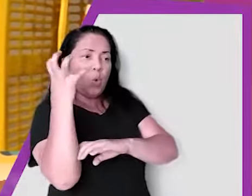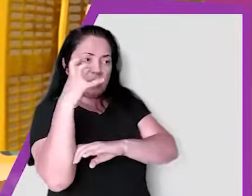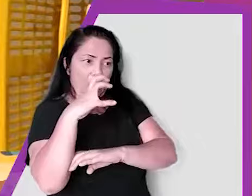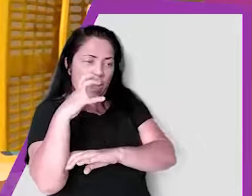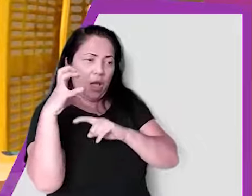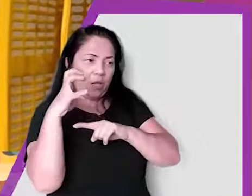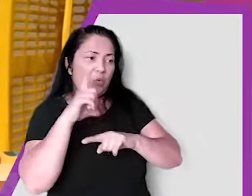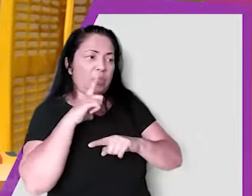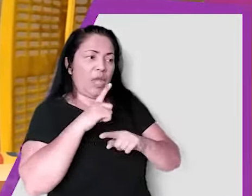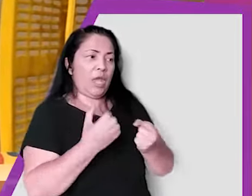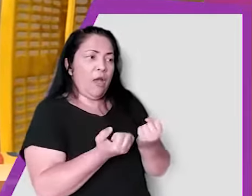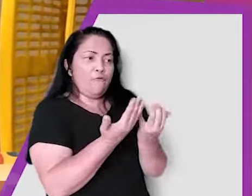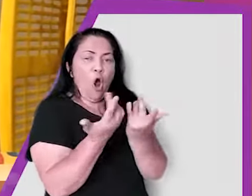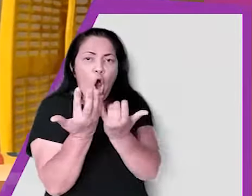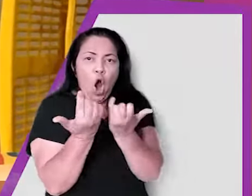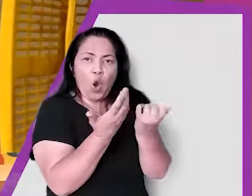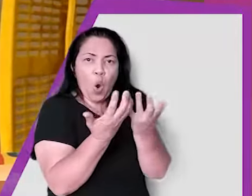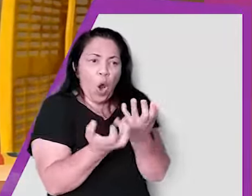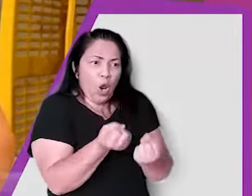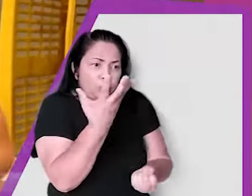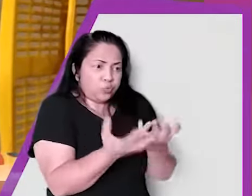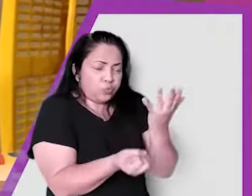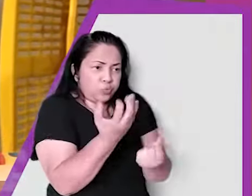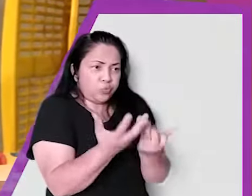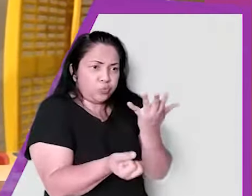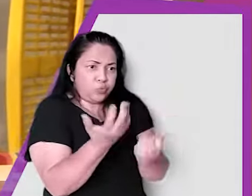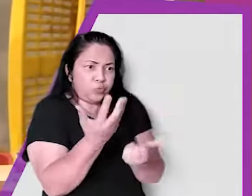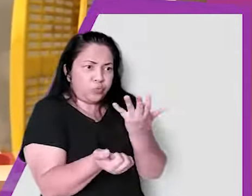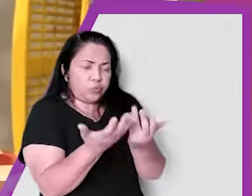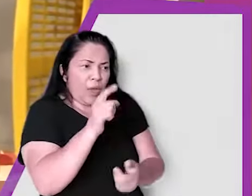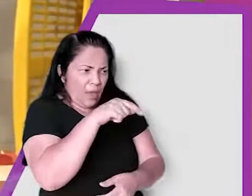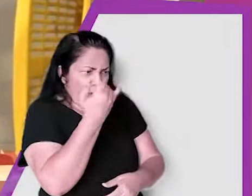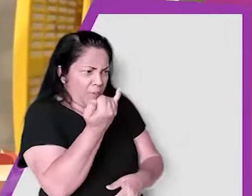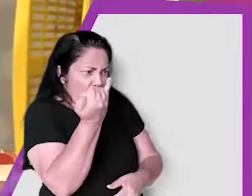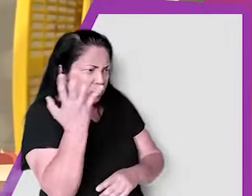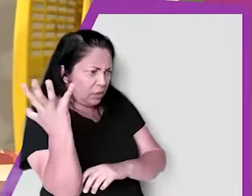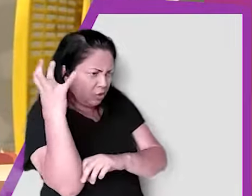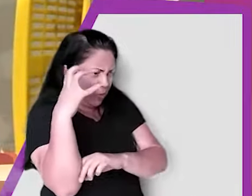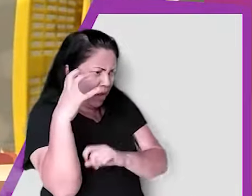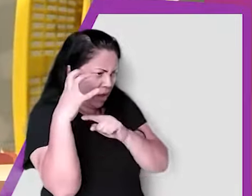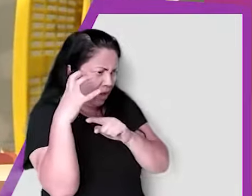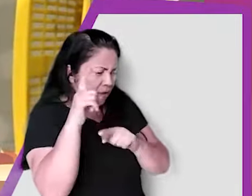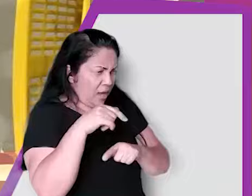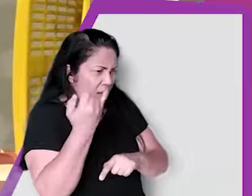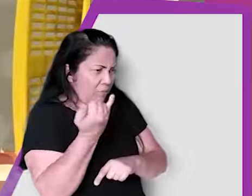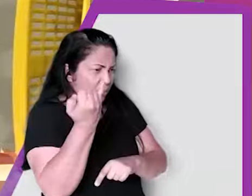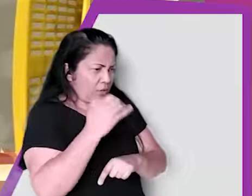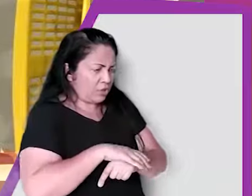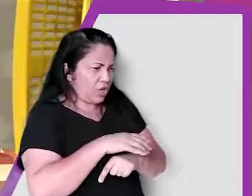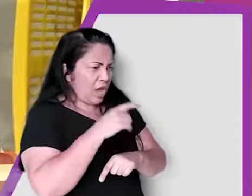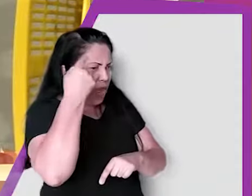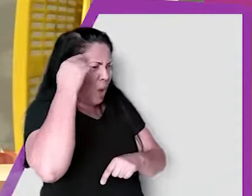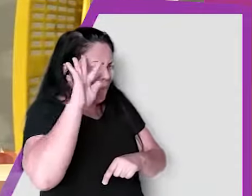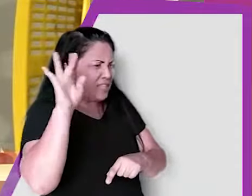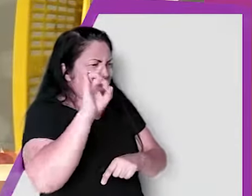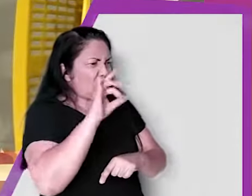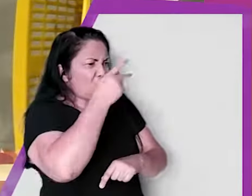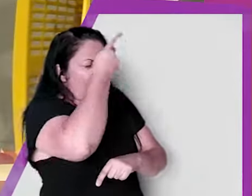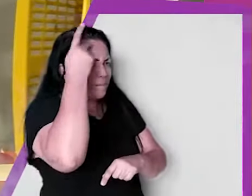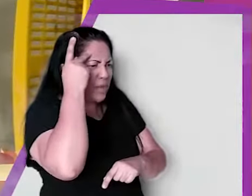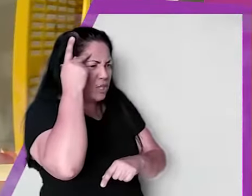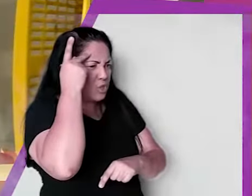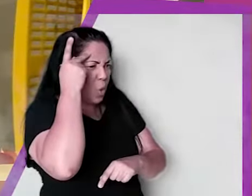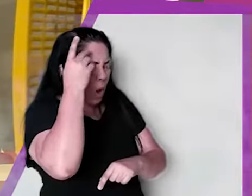nossos alunos que estão assistindo. Por que o fogo é importante para o Cerrado? Porque eu achava que as queimadas, elas só aconteciam por uma ação do homem. E